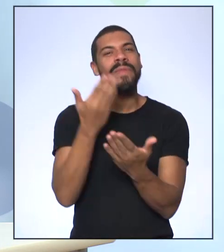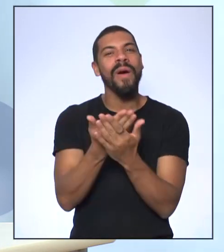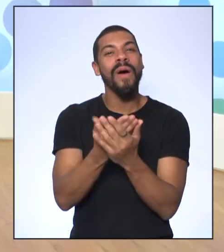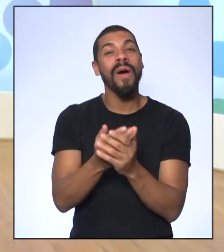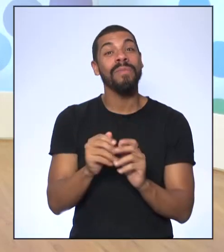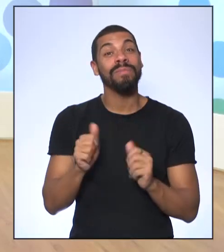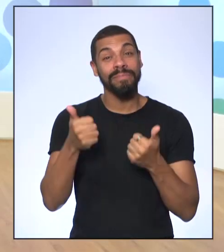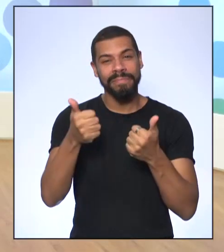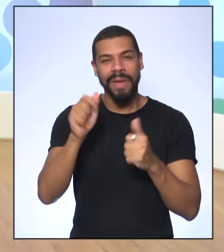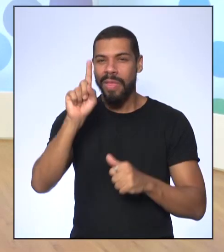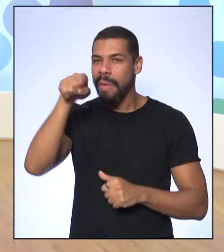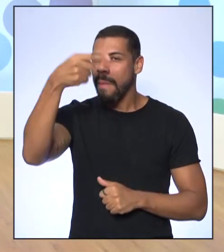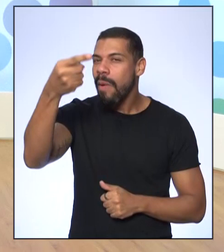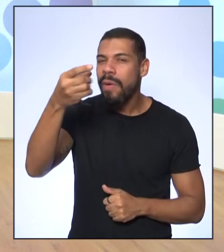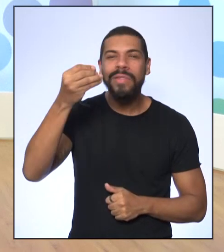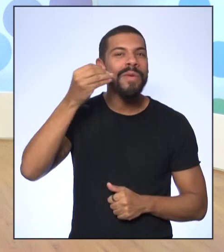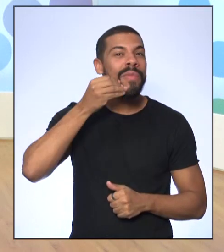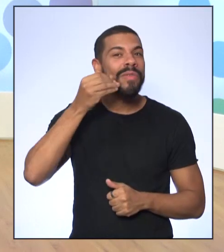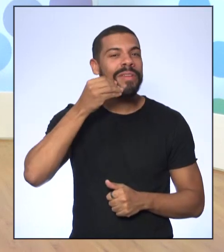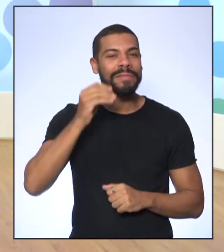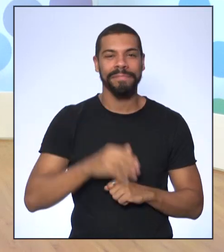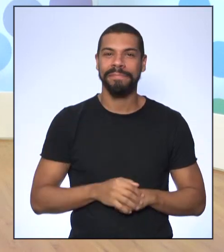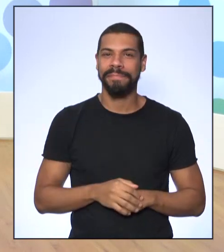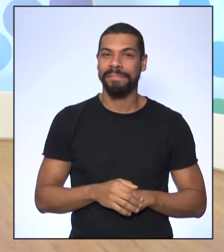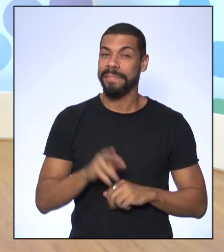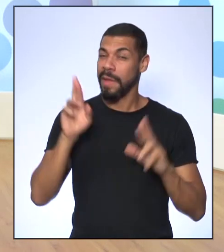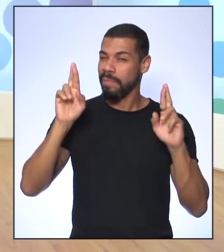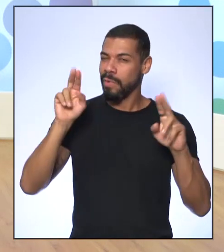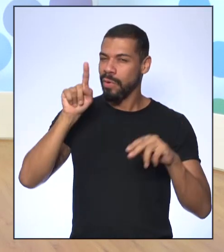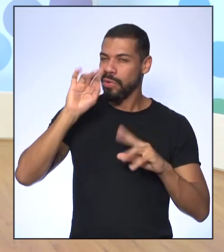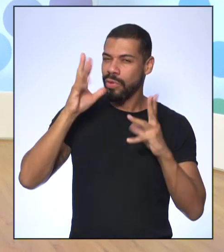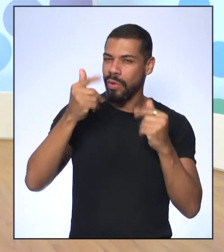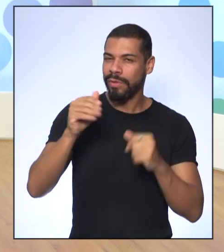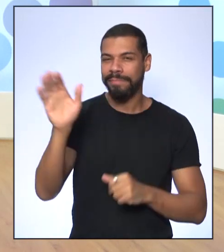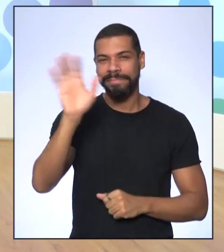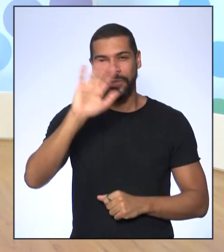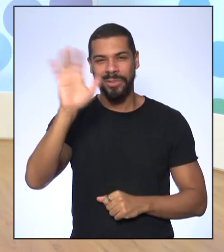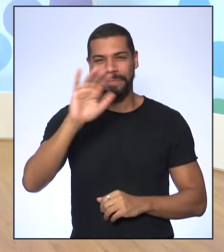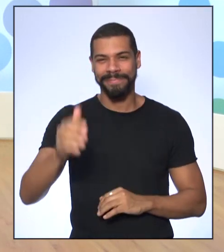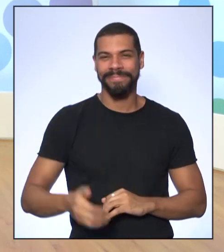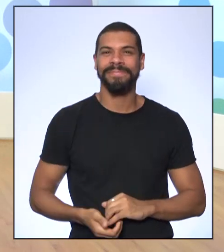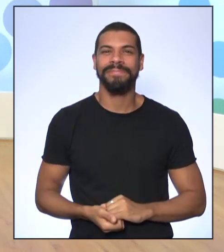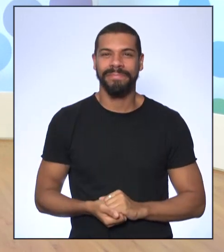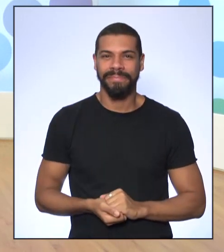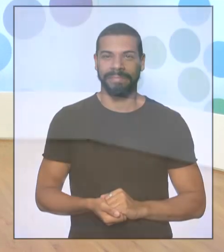valeu, espero vocês numa próxima, espero que tenha solucionado todas as dúvidas. Tchau, tchau, gente!